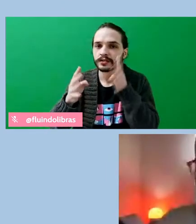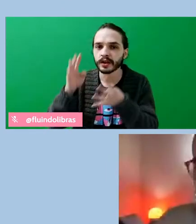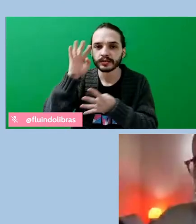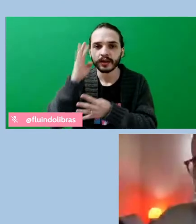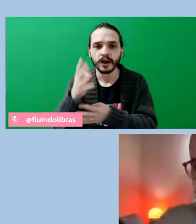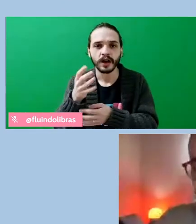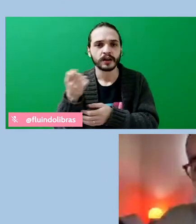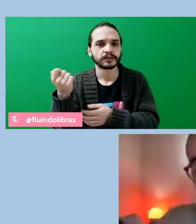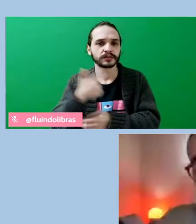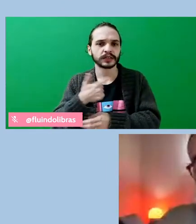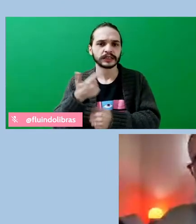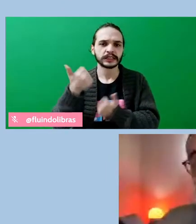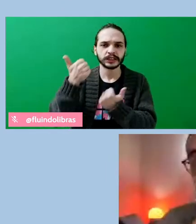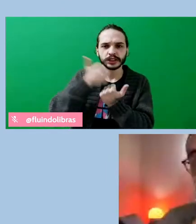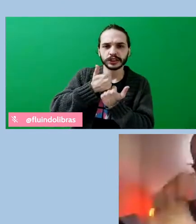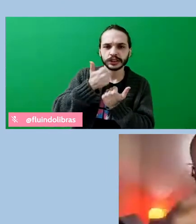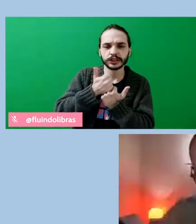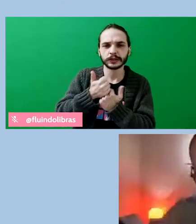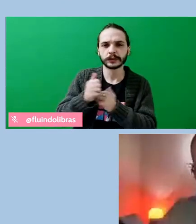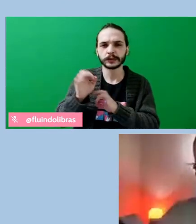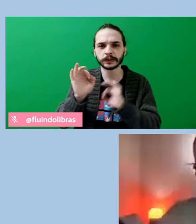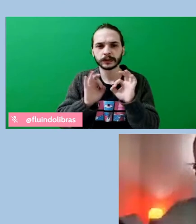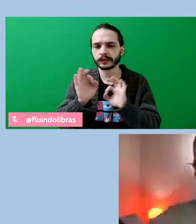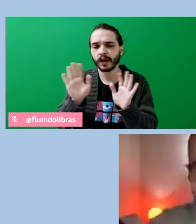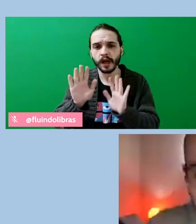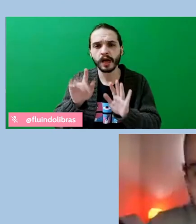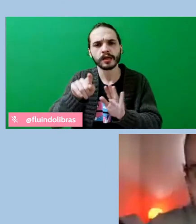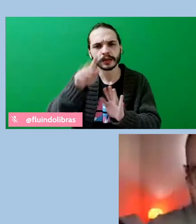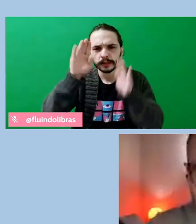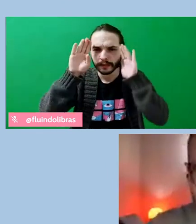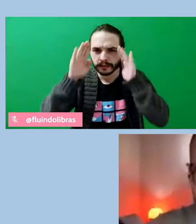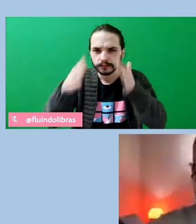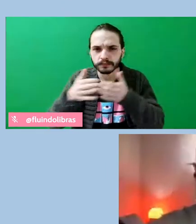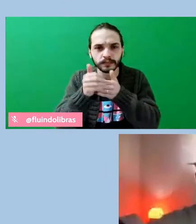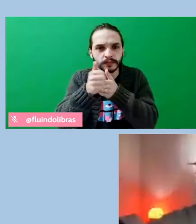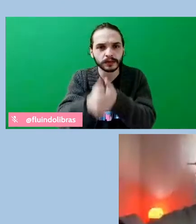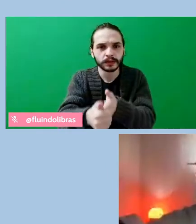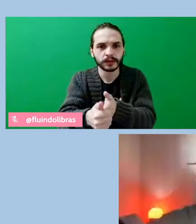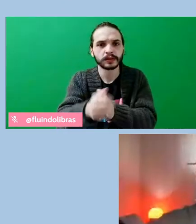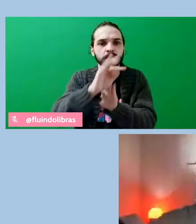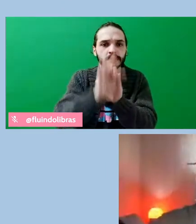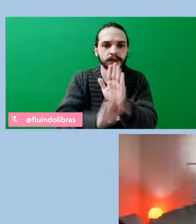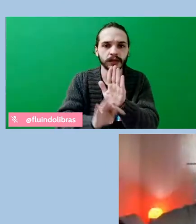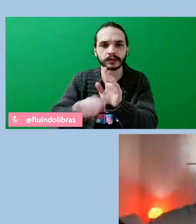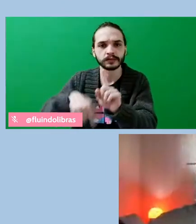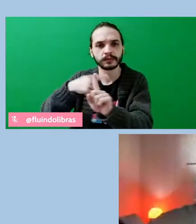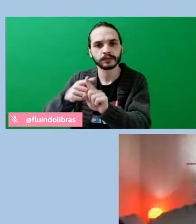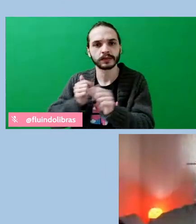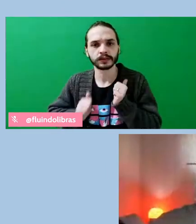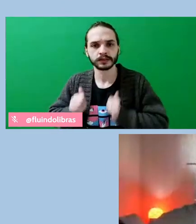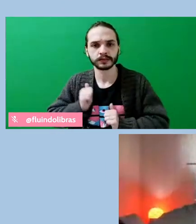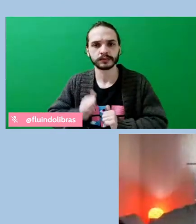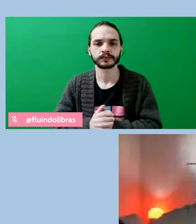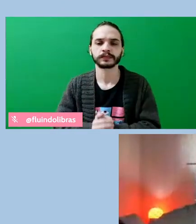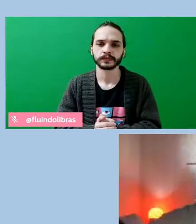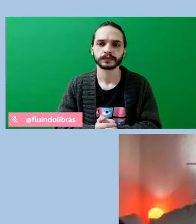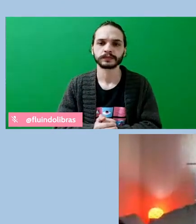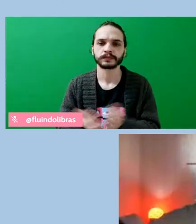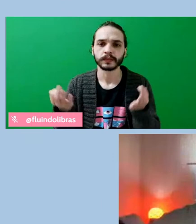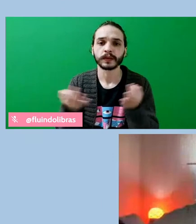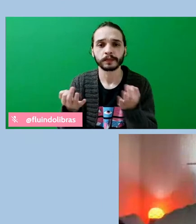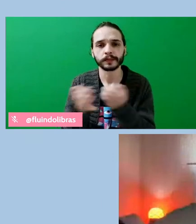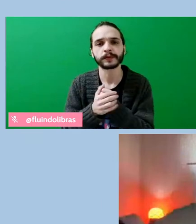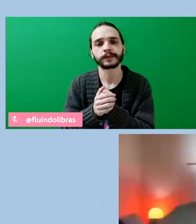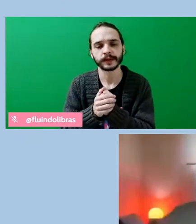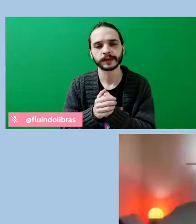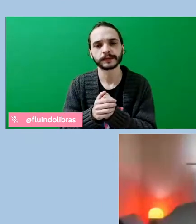direção que não tivessem relacionadas a isso, a gente estava sempre sendo guiado por esses dois pilares. Exato, Murilo, perfeito.